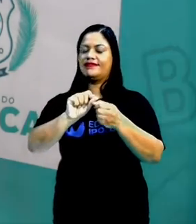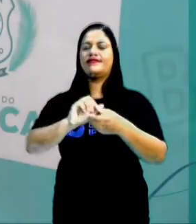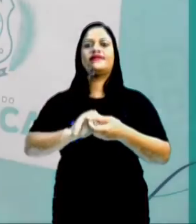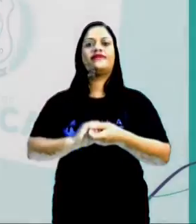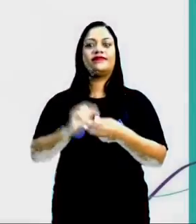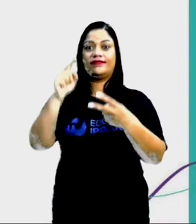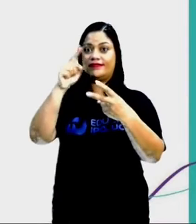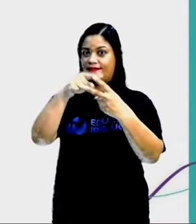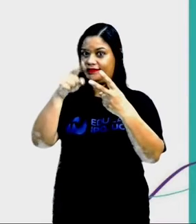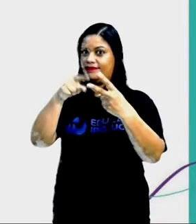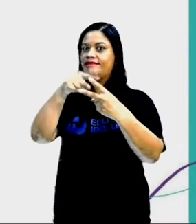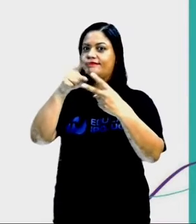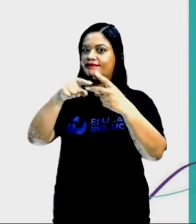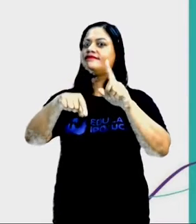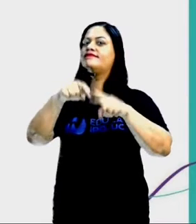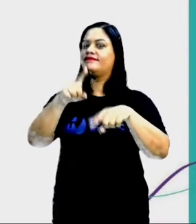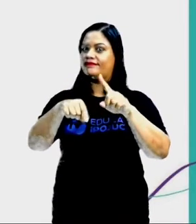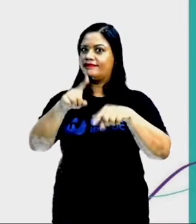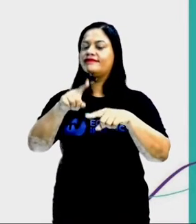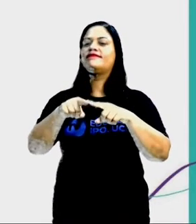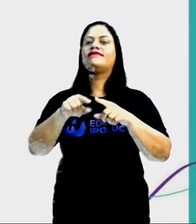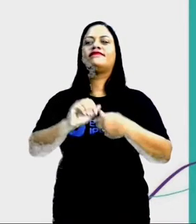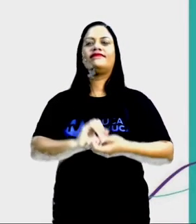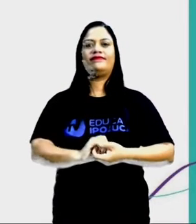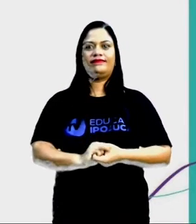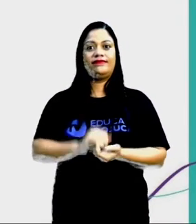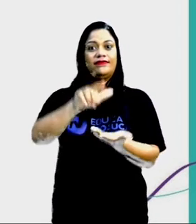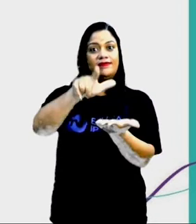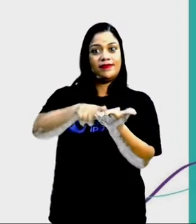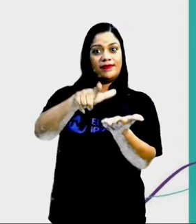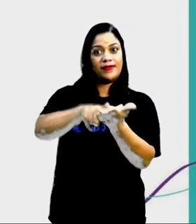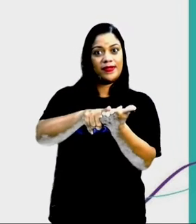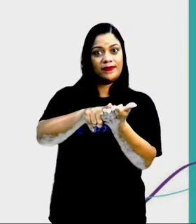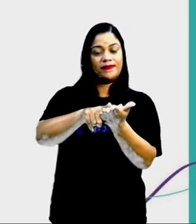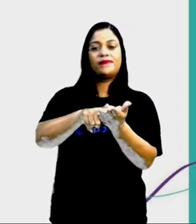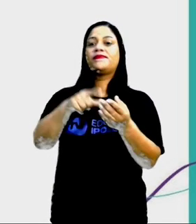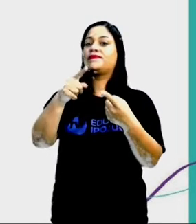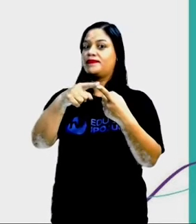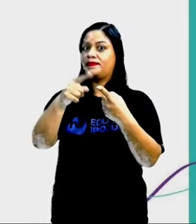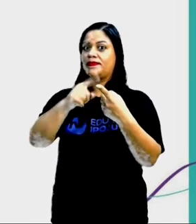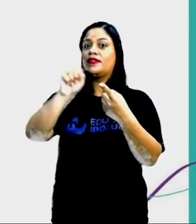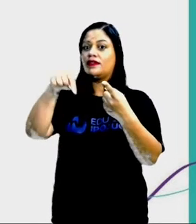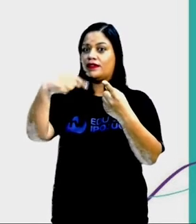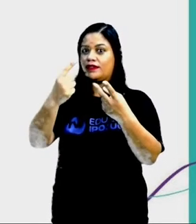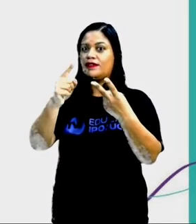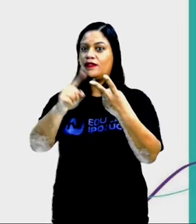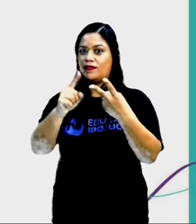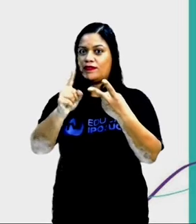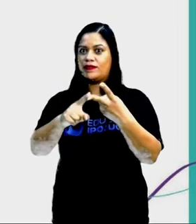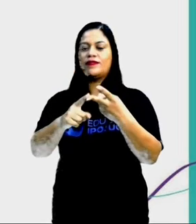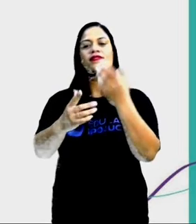de dois materiais, que é o papel e a madeira.